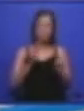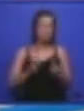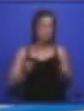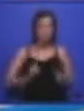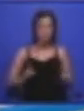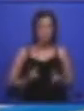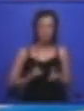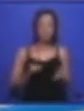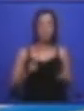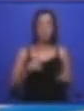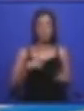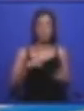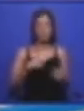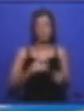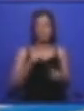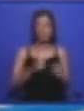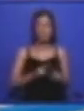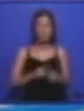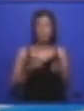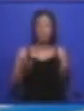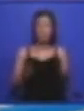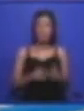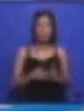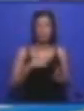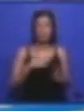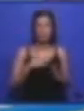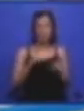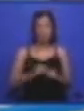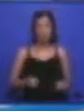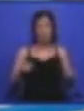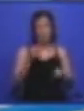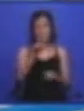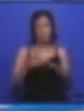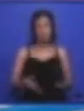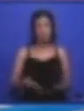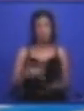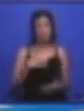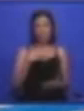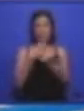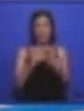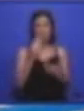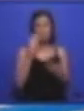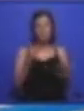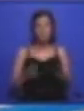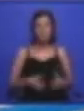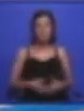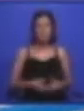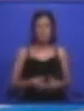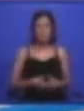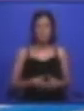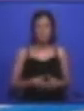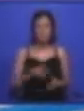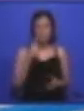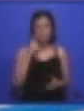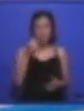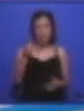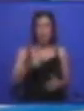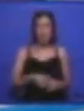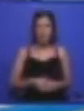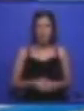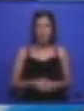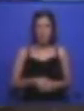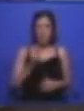isso, porque eu não me vou sentir bem. Olha, mas ele não quer receber nada de si neste momento, quer apenas dar-lhe um beijinho. Olhe para ali para as